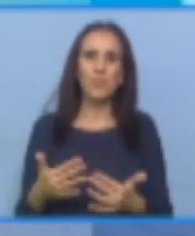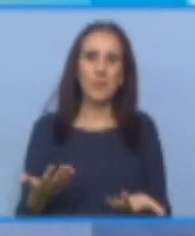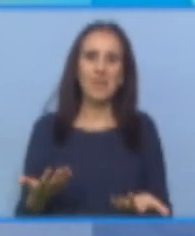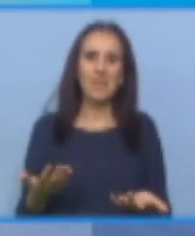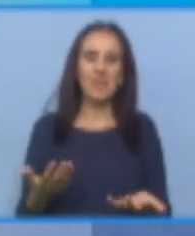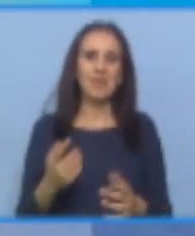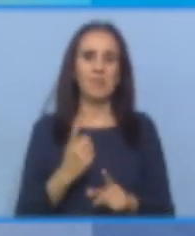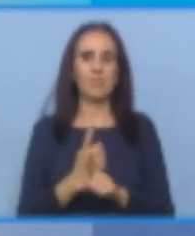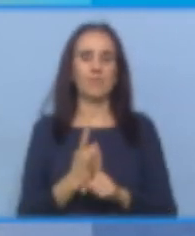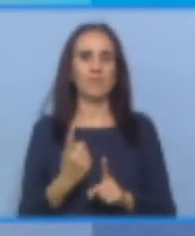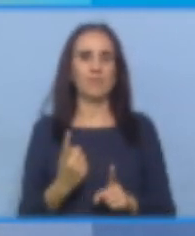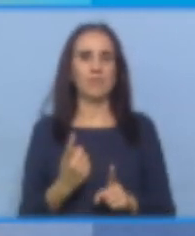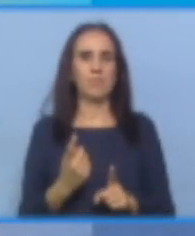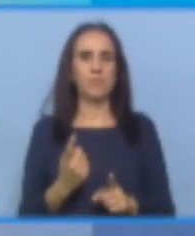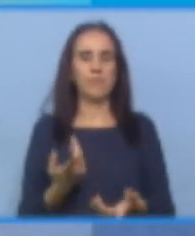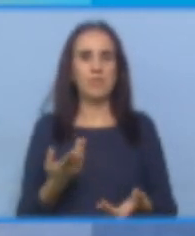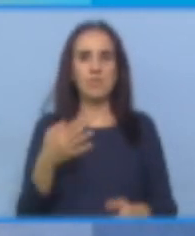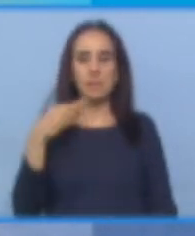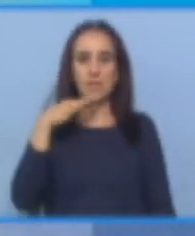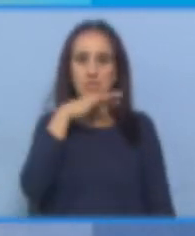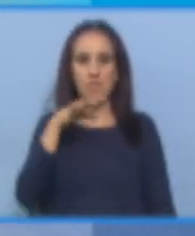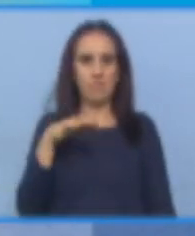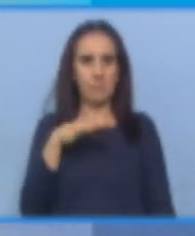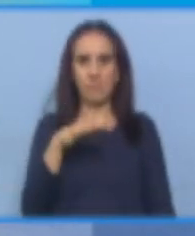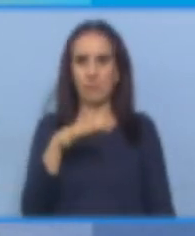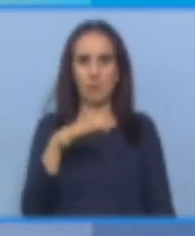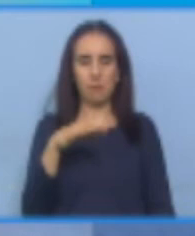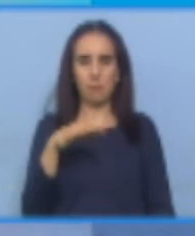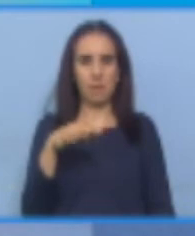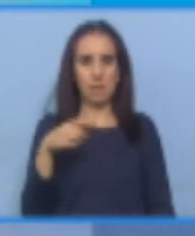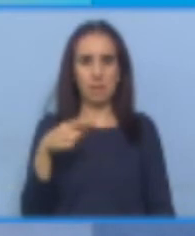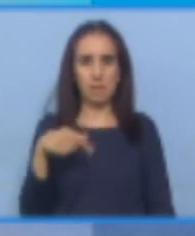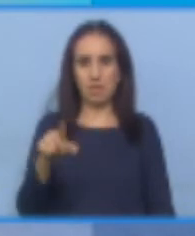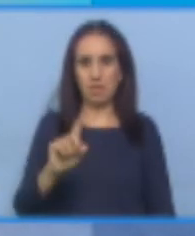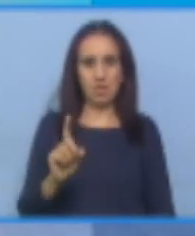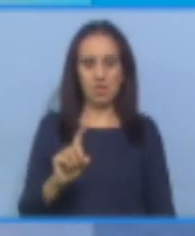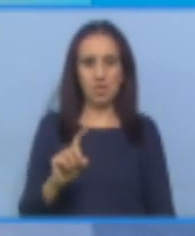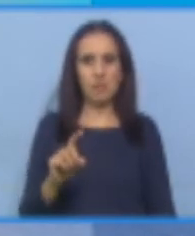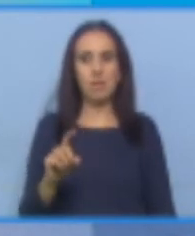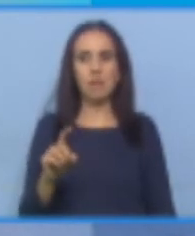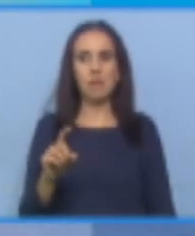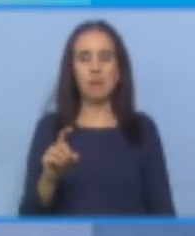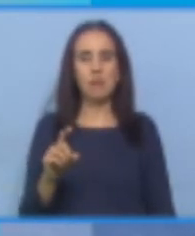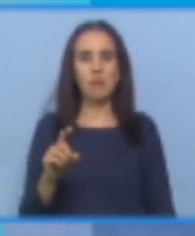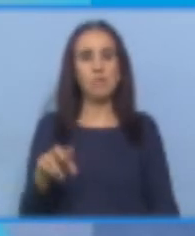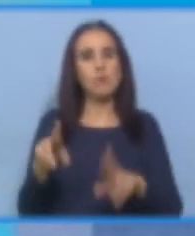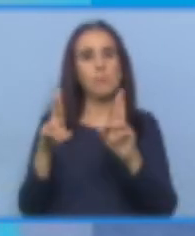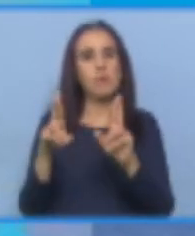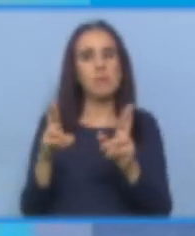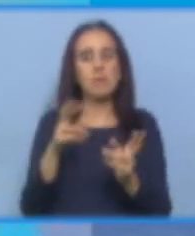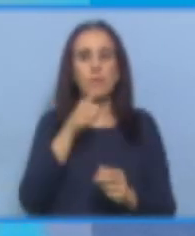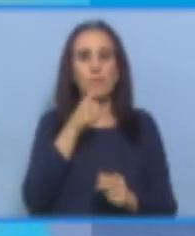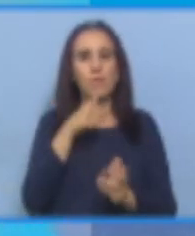é? Porque se a família não for este sinal de esperança e se calhar não estamos a dar